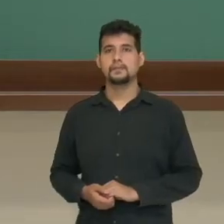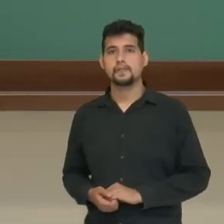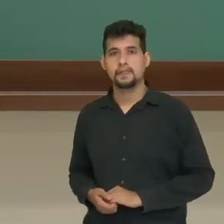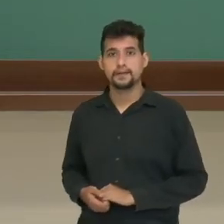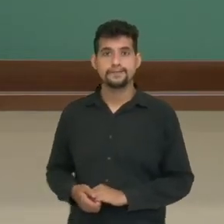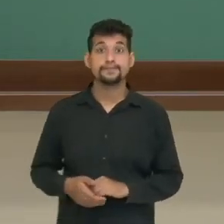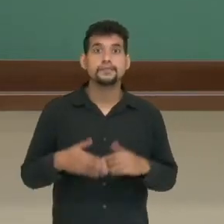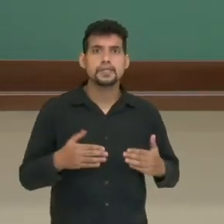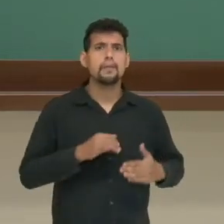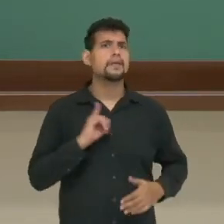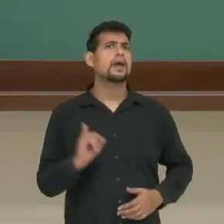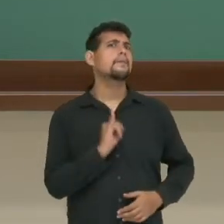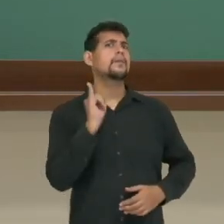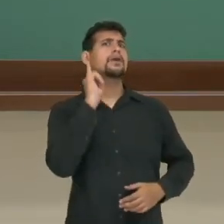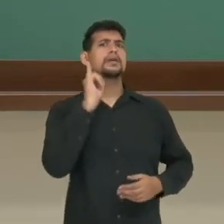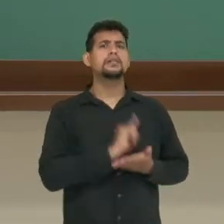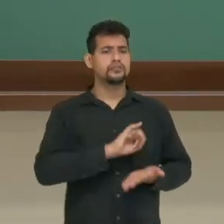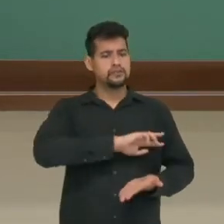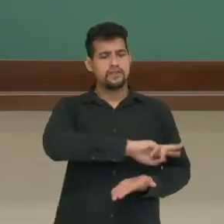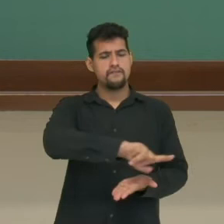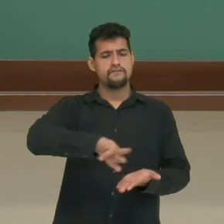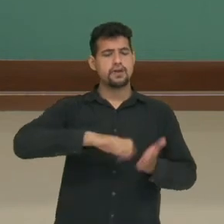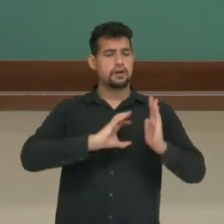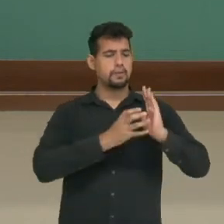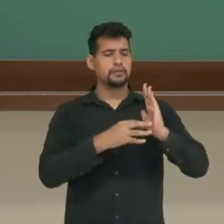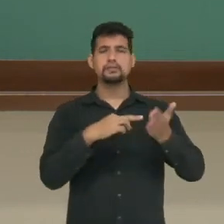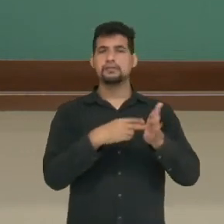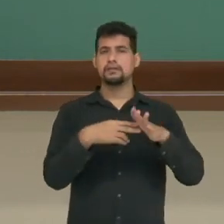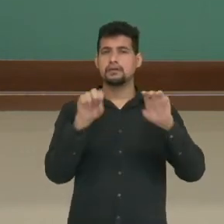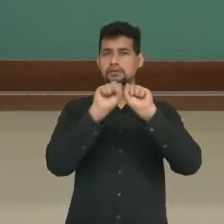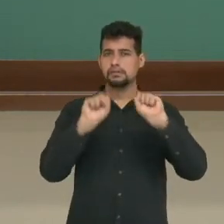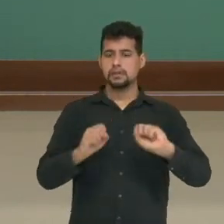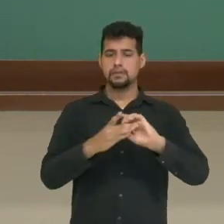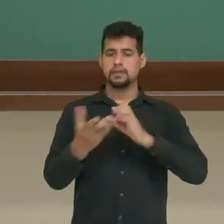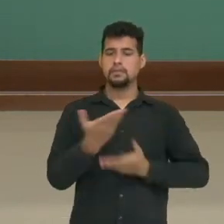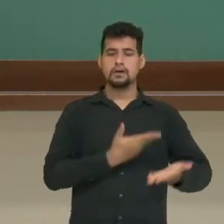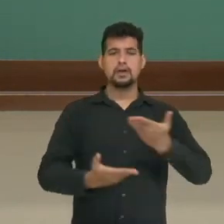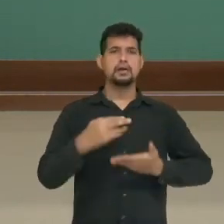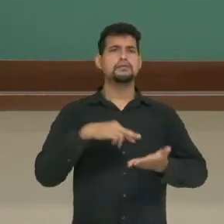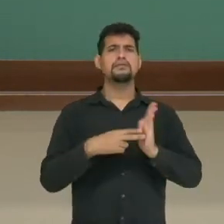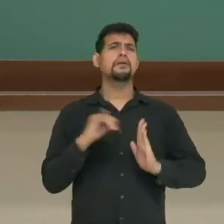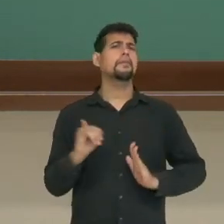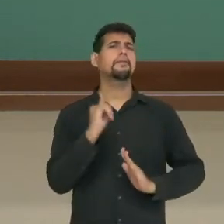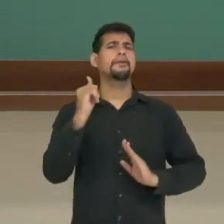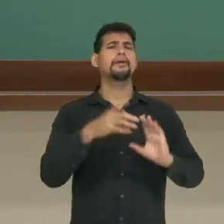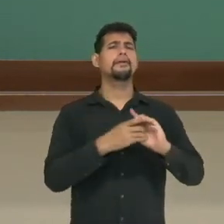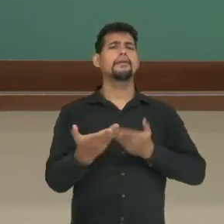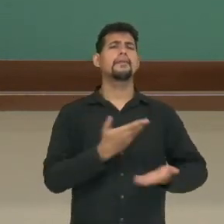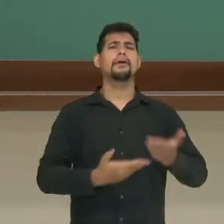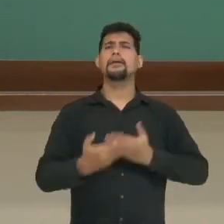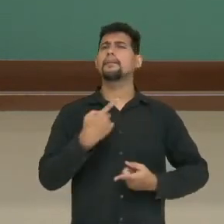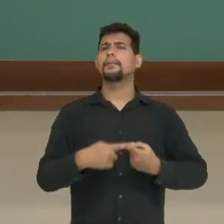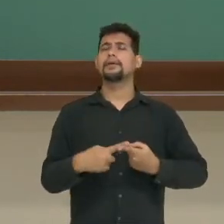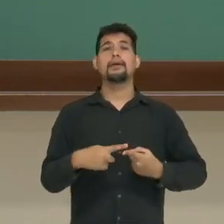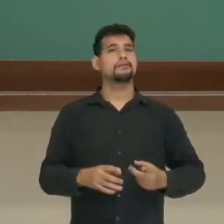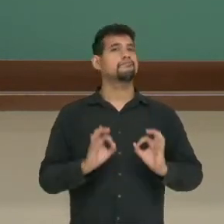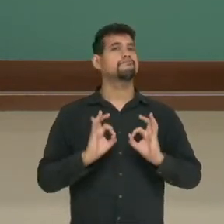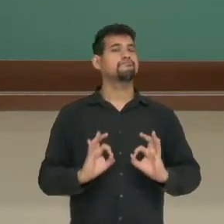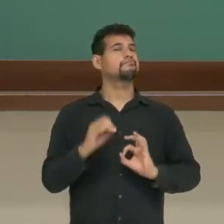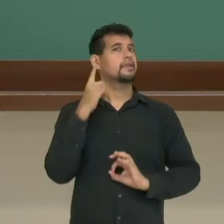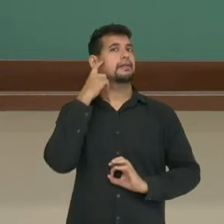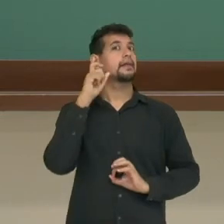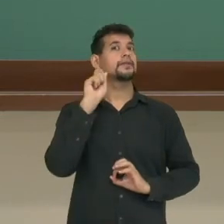A importância do pluripartidarismo num sistema democrático, a importância disso para uma democracia é exatamente a ideia